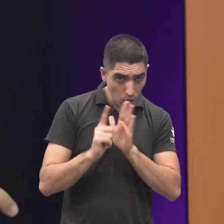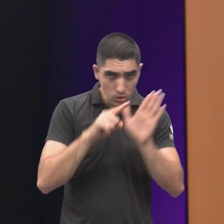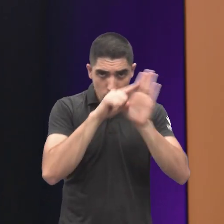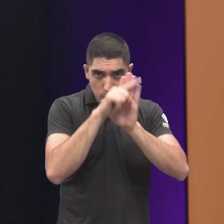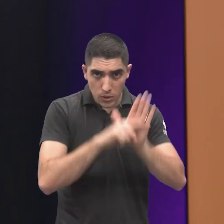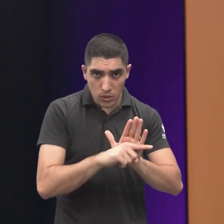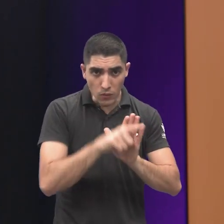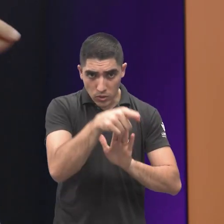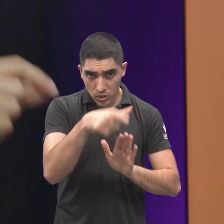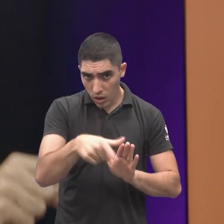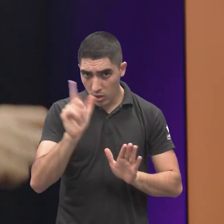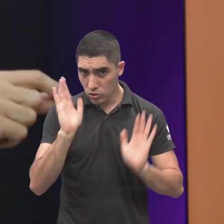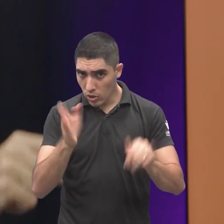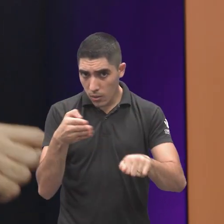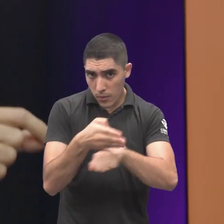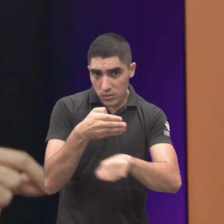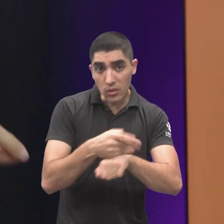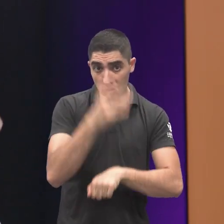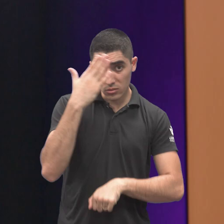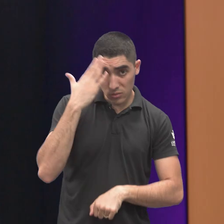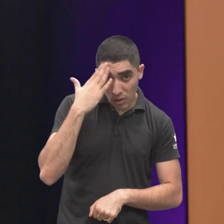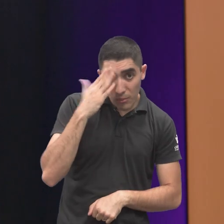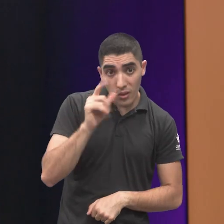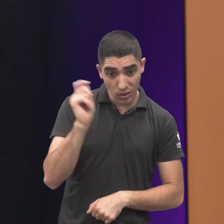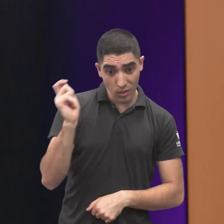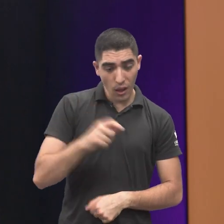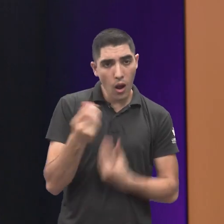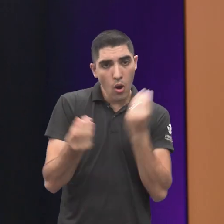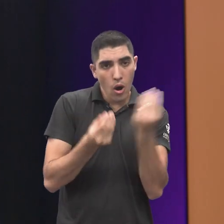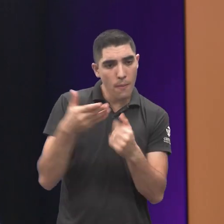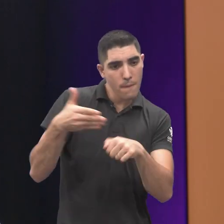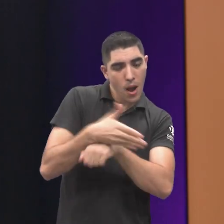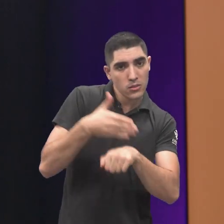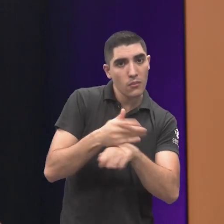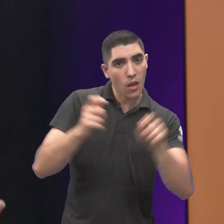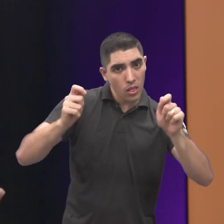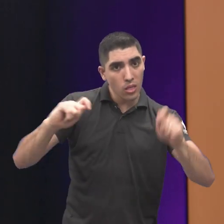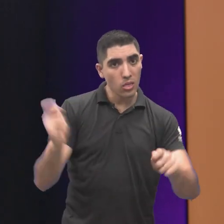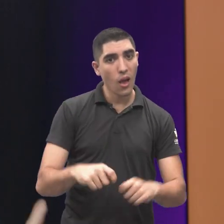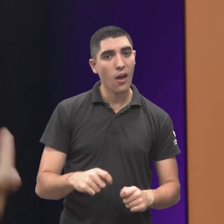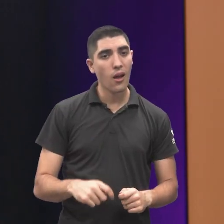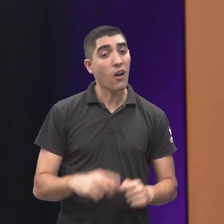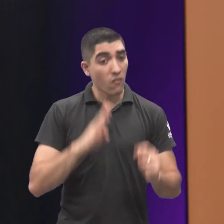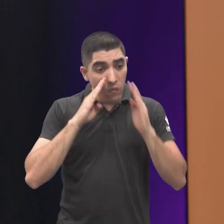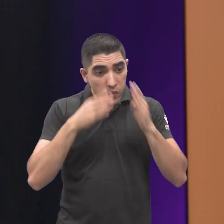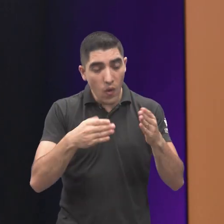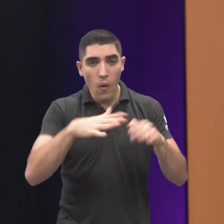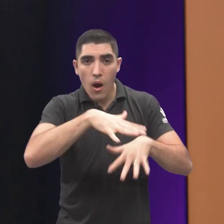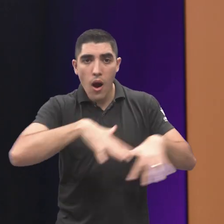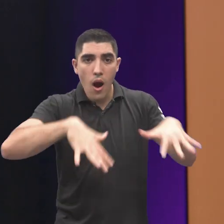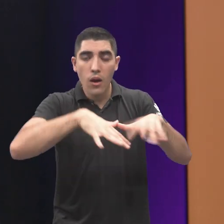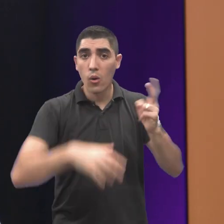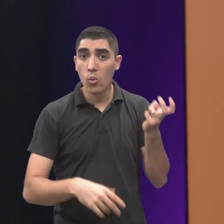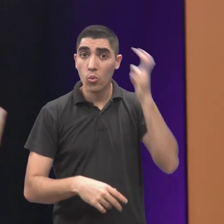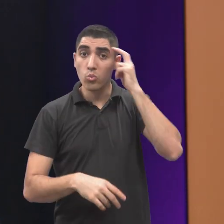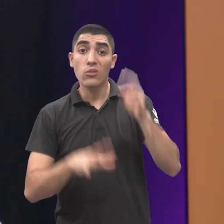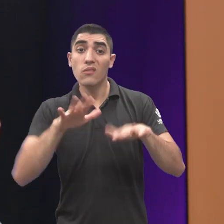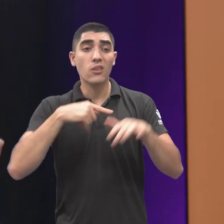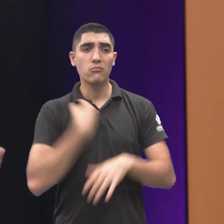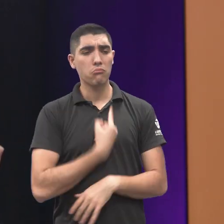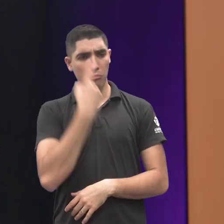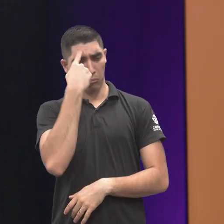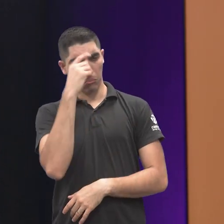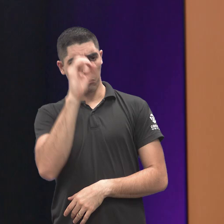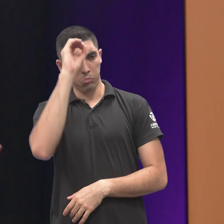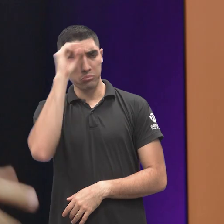pesquisando? Está participando? Sabia que existem ferramentas de participação popular voltadas para a cultura que incentivam projetos que a gente nem faz ideia. Um